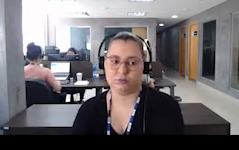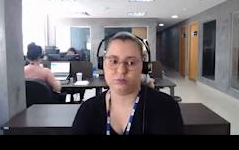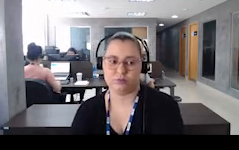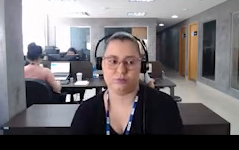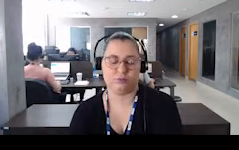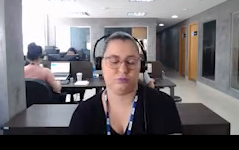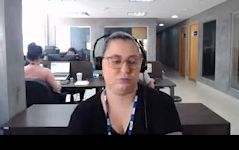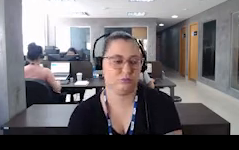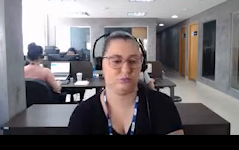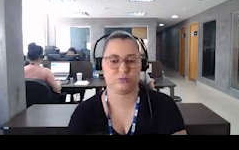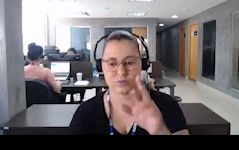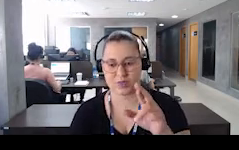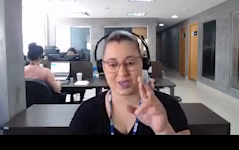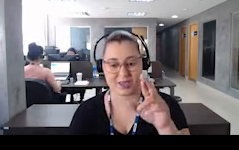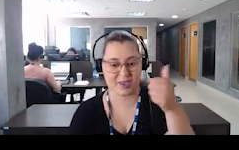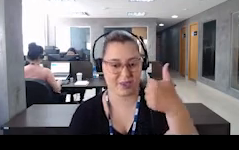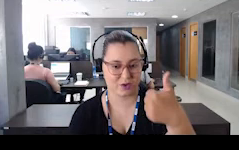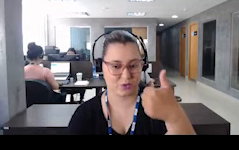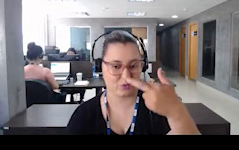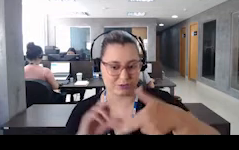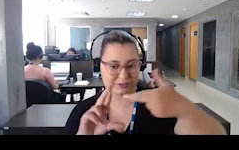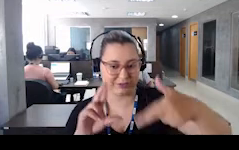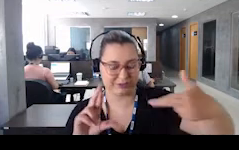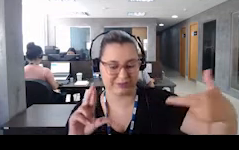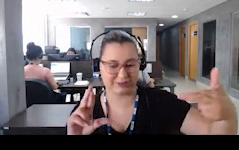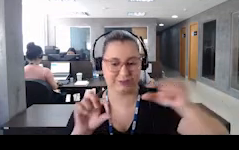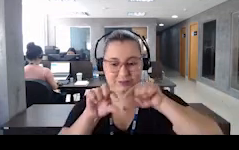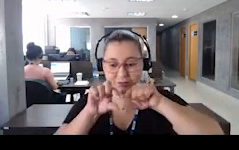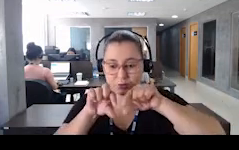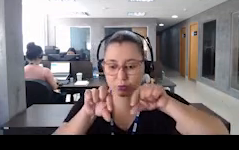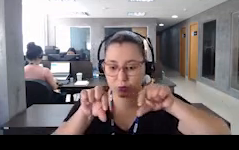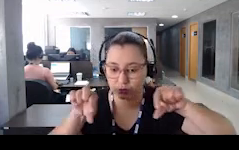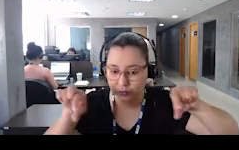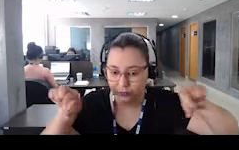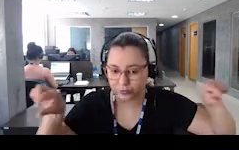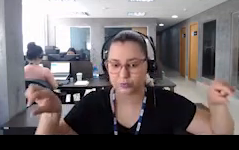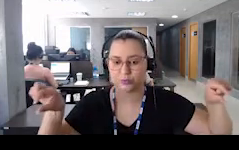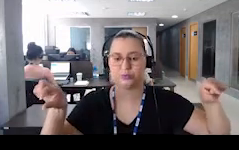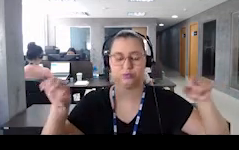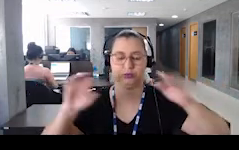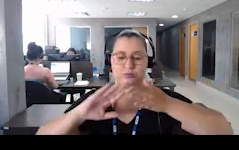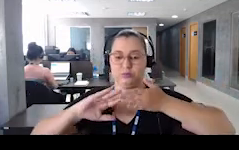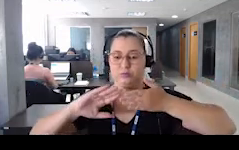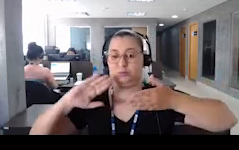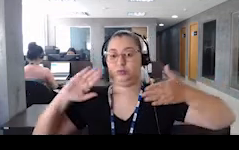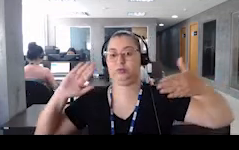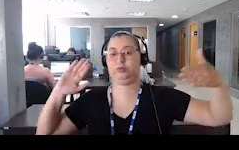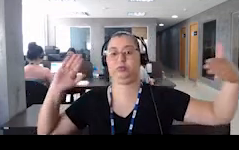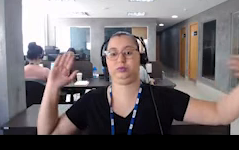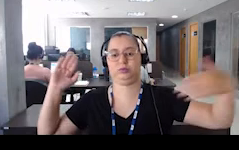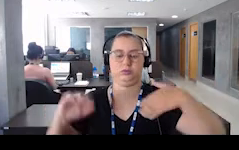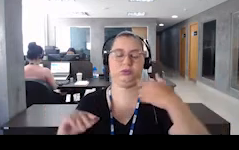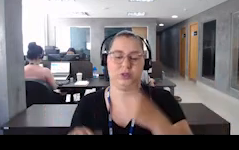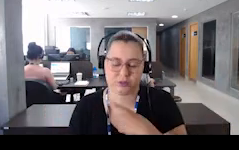Então, esse aqui é o valor do R1, né, o valor da resistência do condutor, né, porque como o condutor ele é muito comprido, né, o comprimento